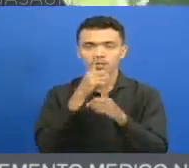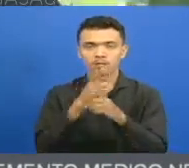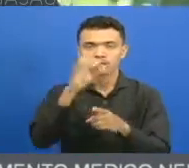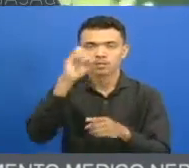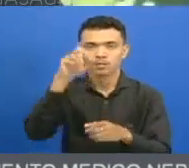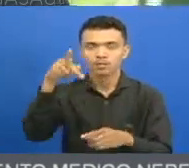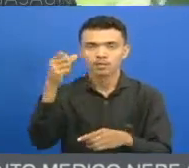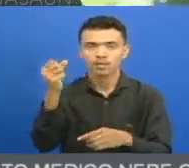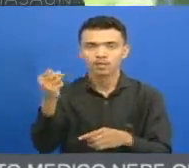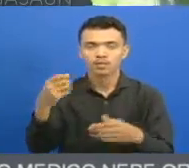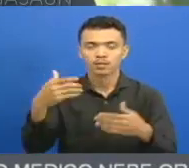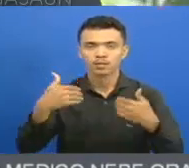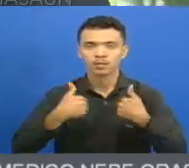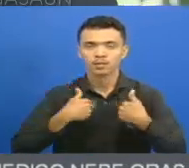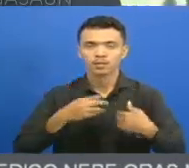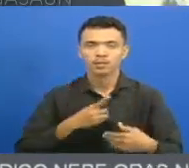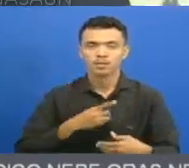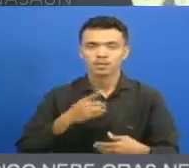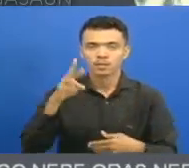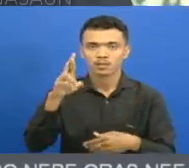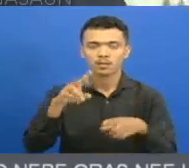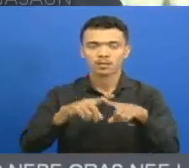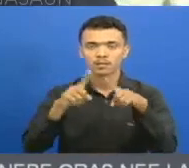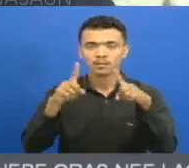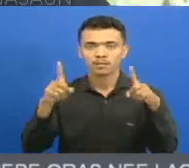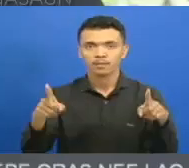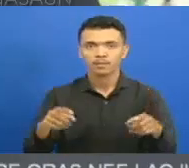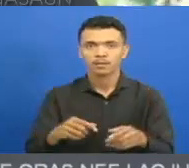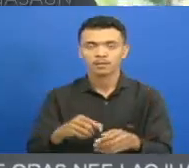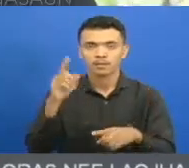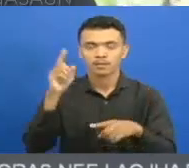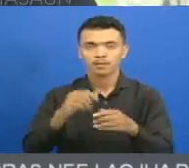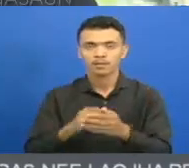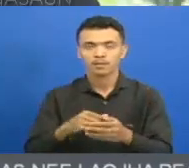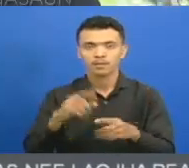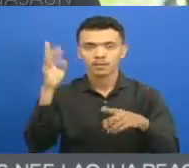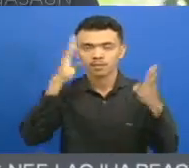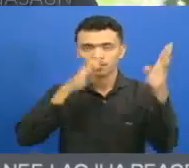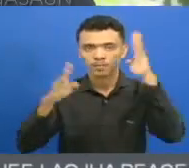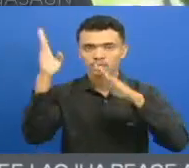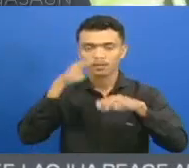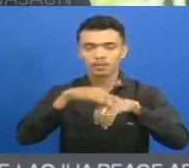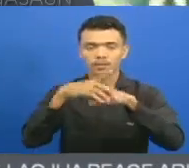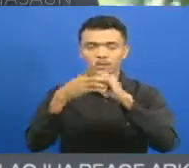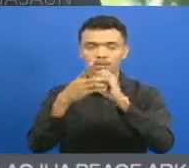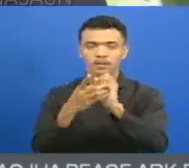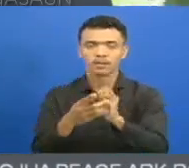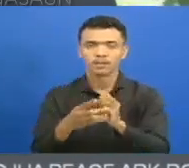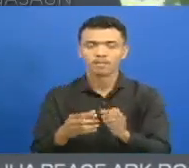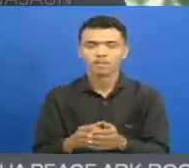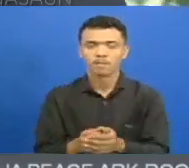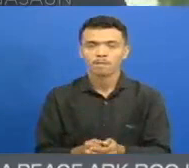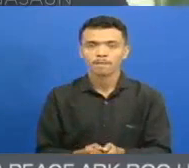da Macaíne, e da Maquiadare, mas infelizmente, Dare também há problemas aí. Então, quando problemas aí, obviamente